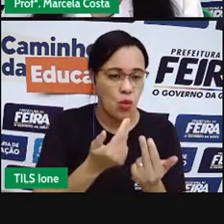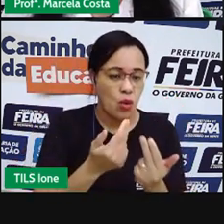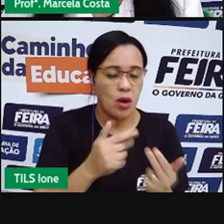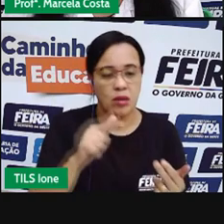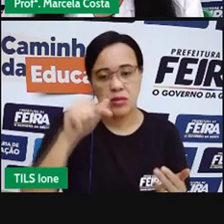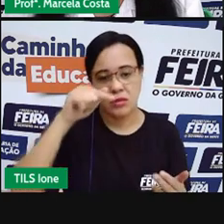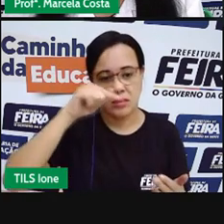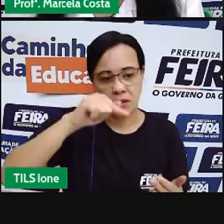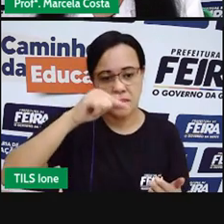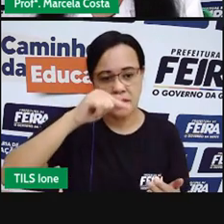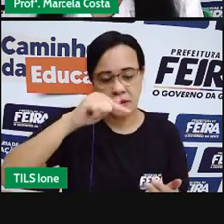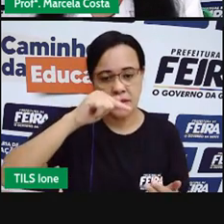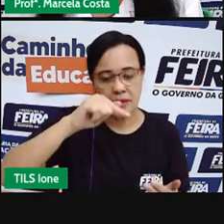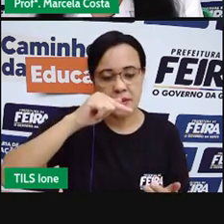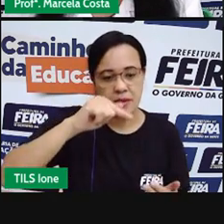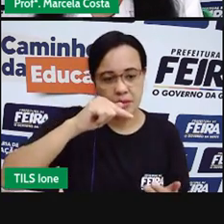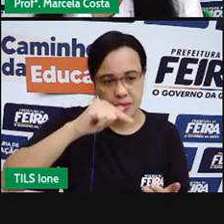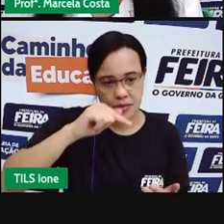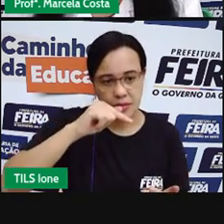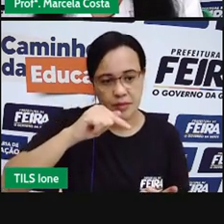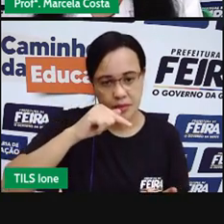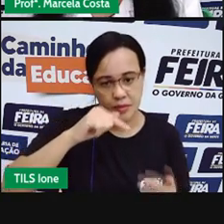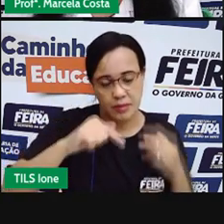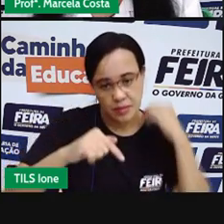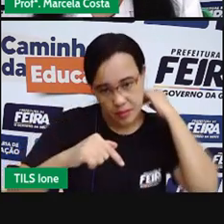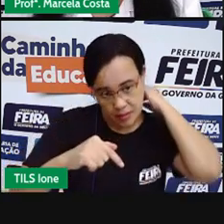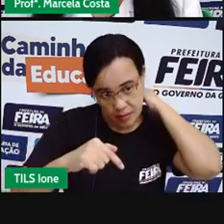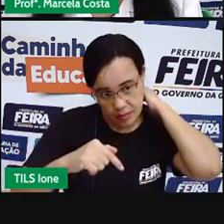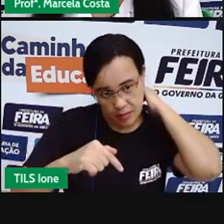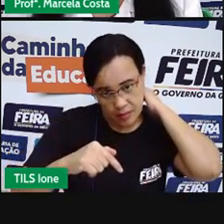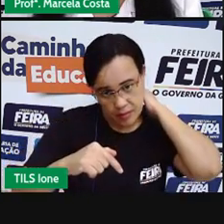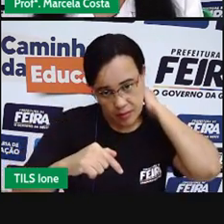7, representando a quantidade de ovos que restaram.